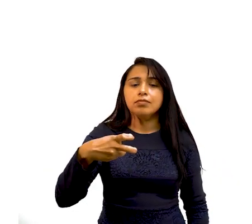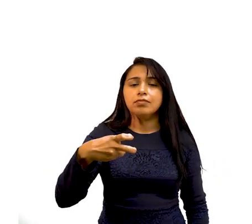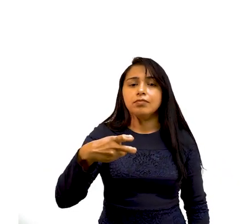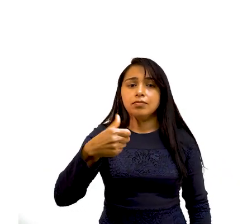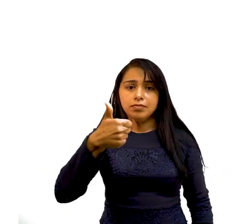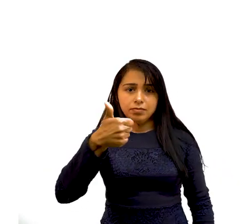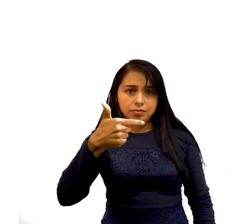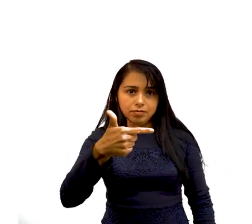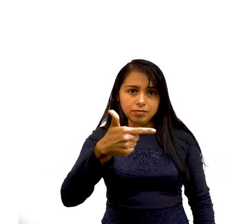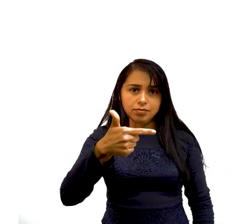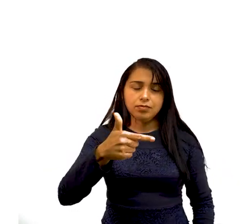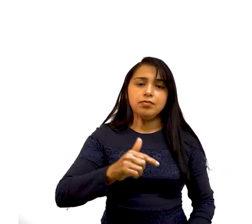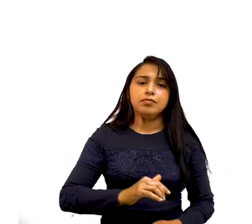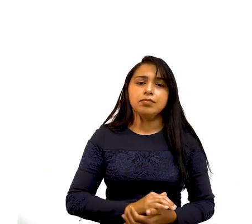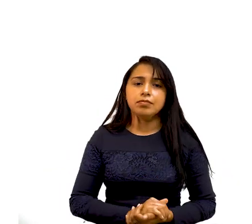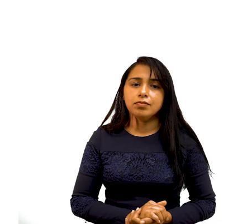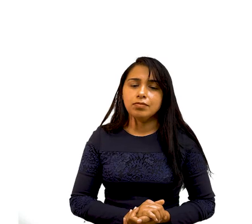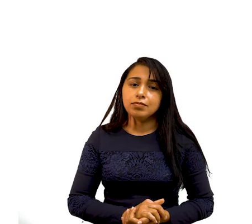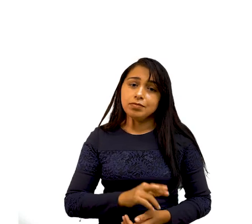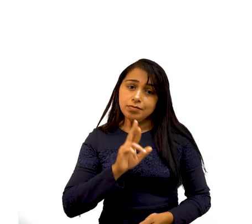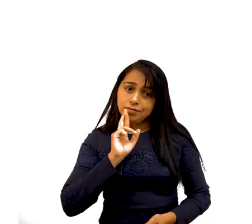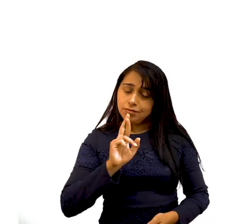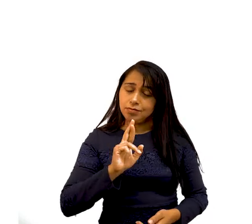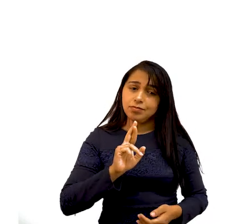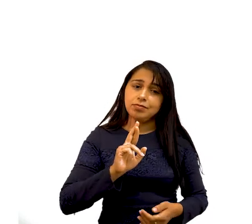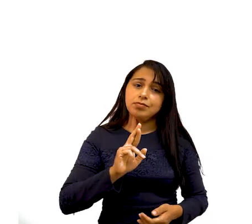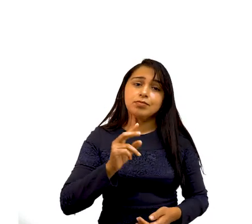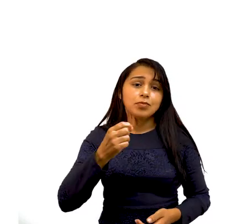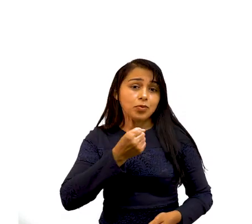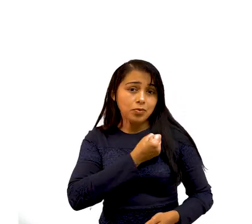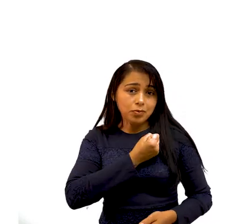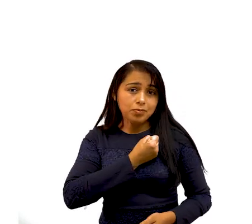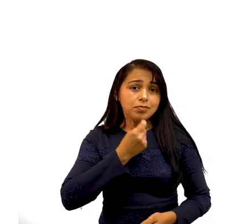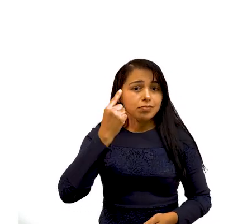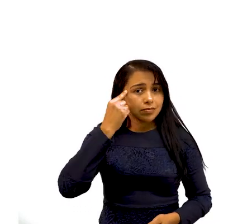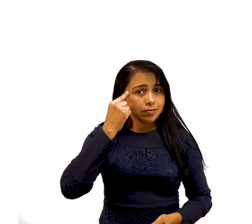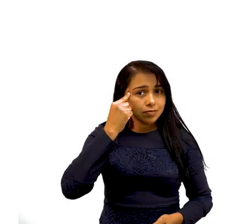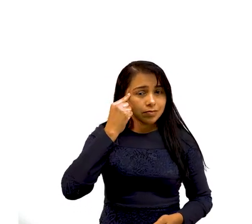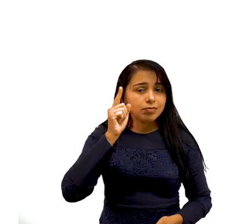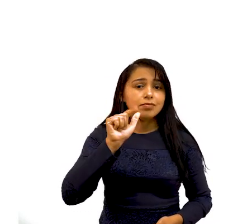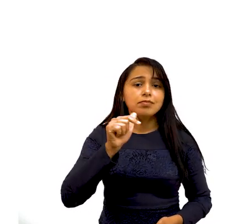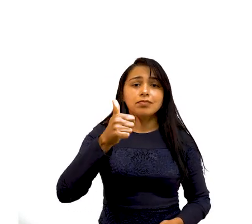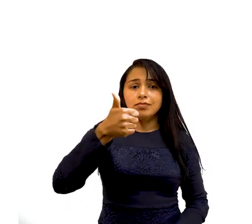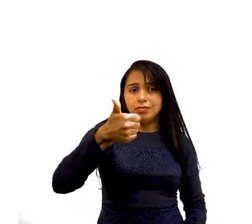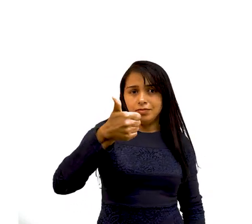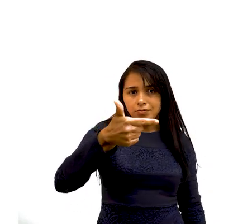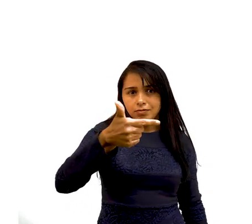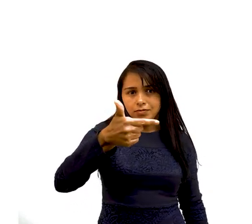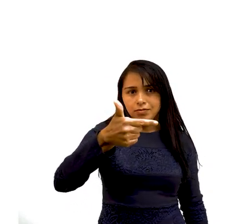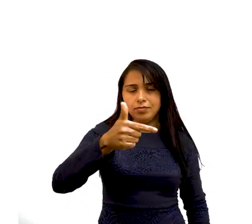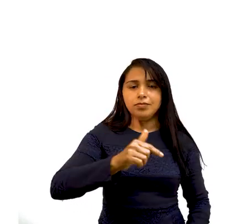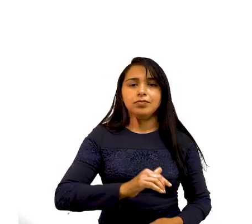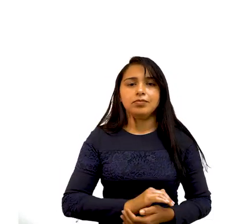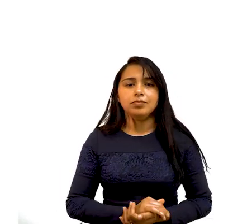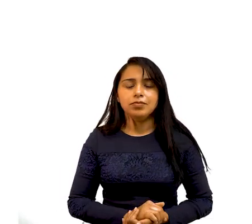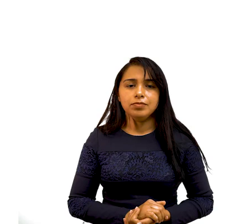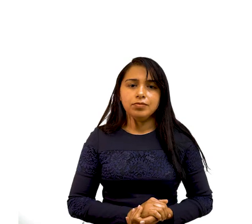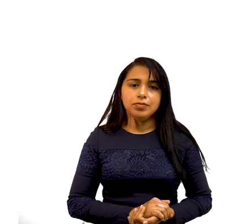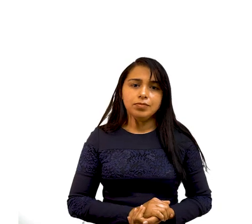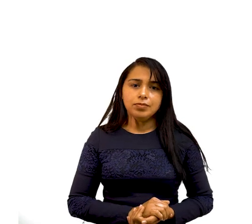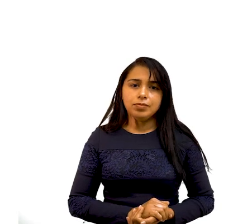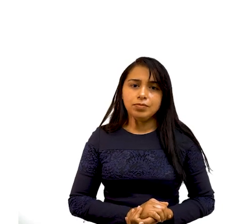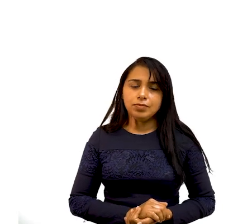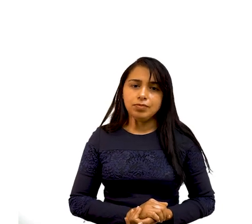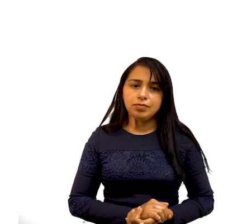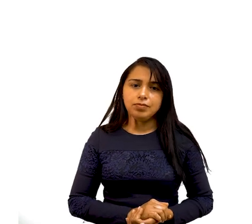que 140. Então, que número pensei? Resolvendo essa inequação, a gente tem aqui, está